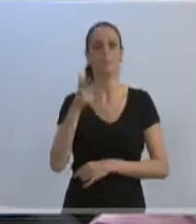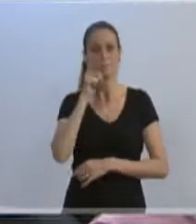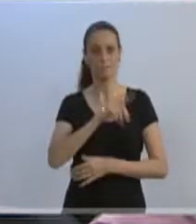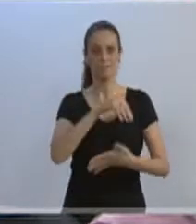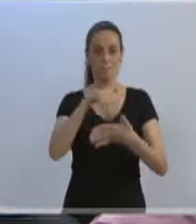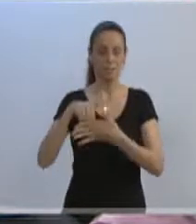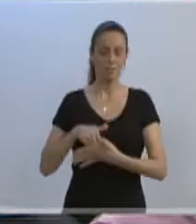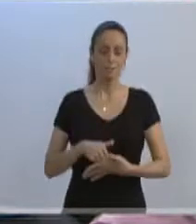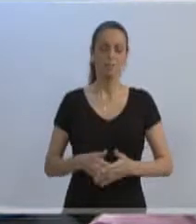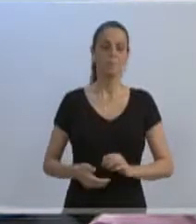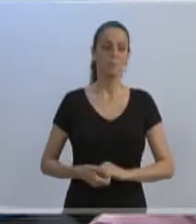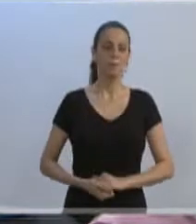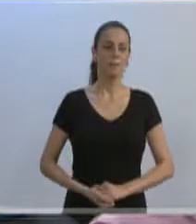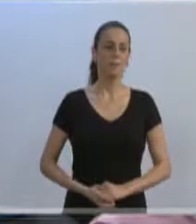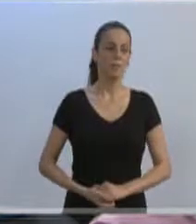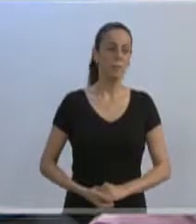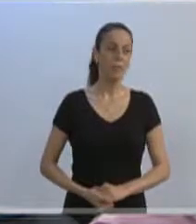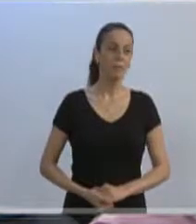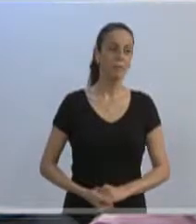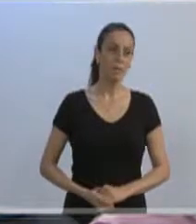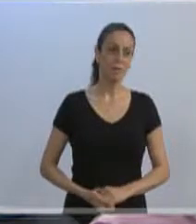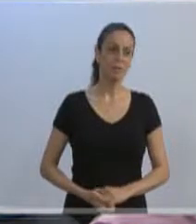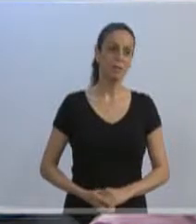aqui para votação